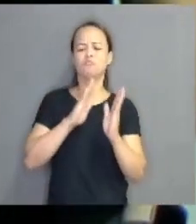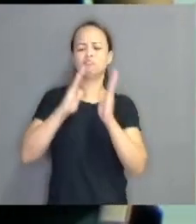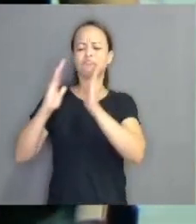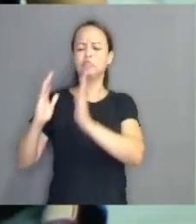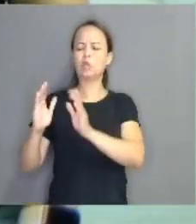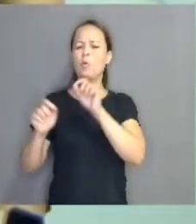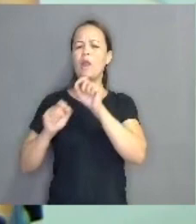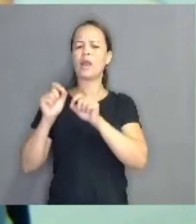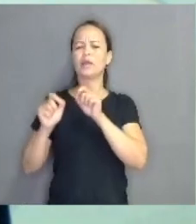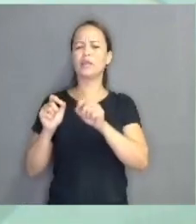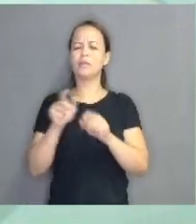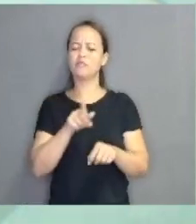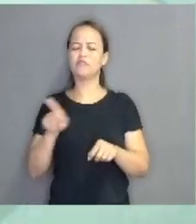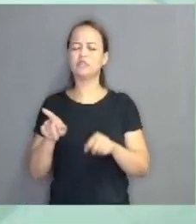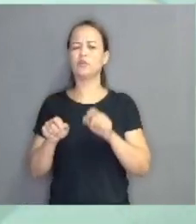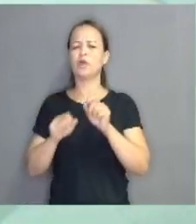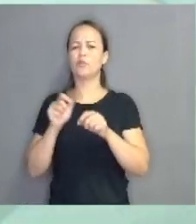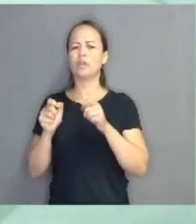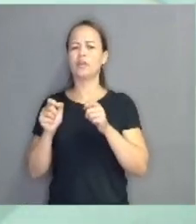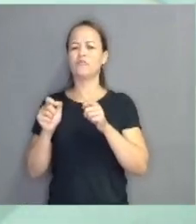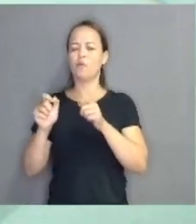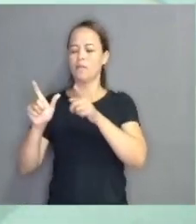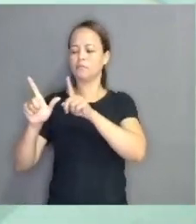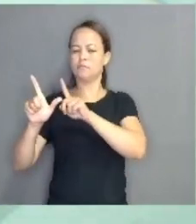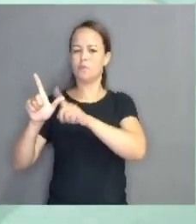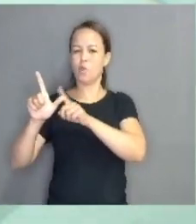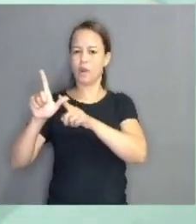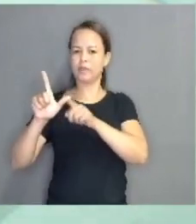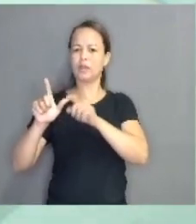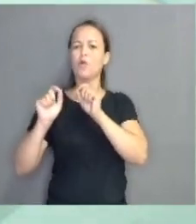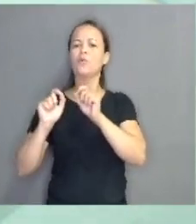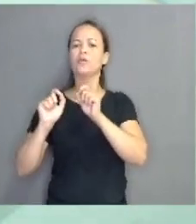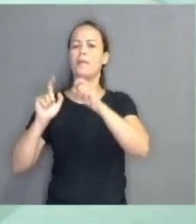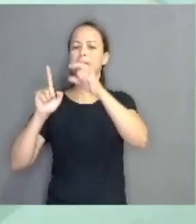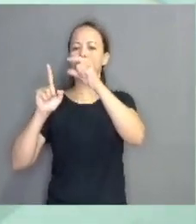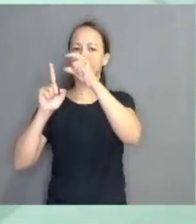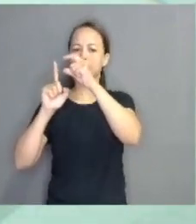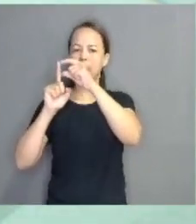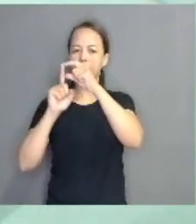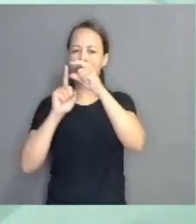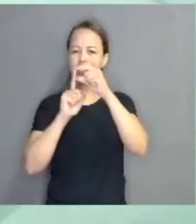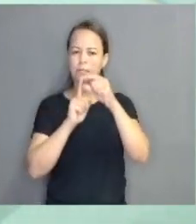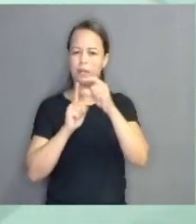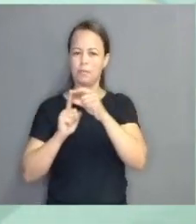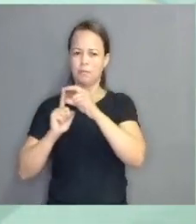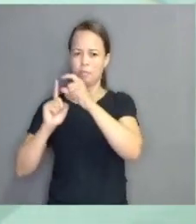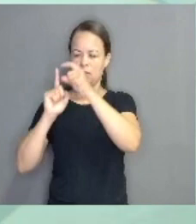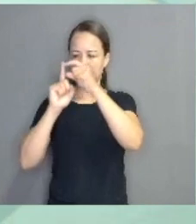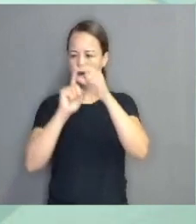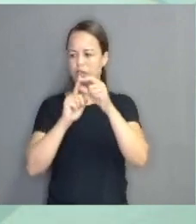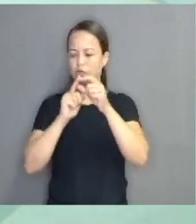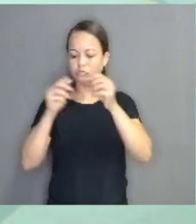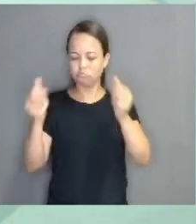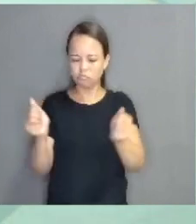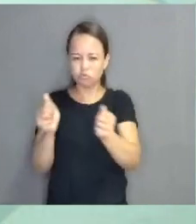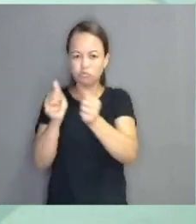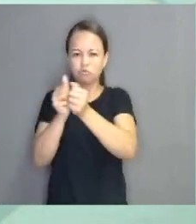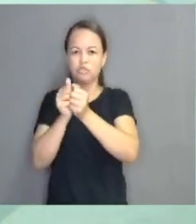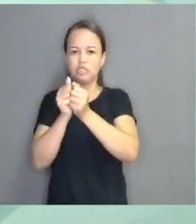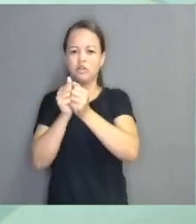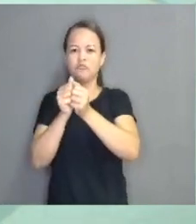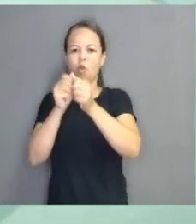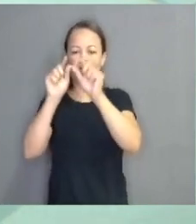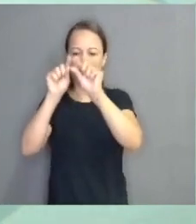Se são formados por letras, são palavras. E essas palavras, quando estão juntinhas, formam frases.